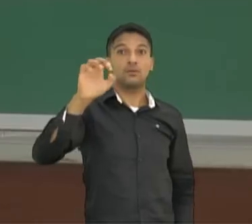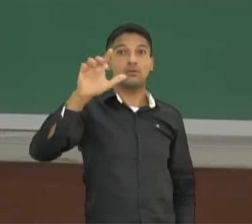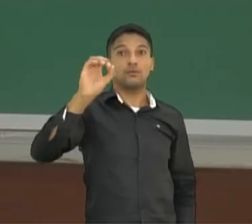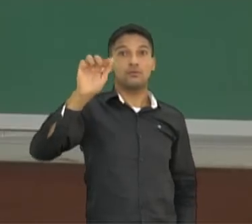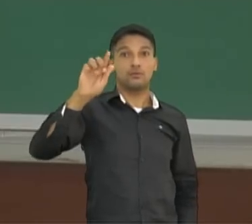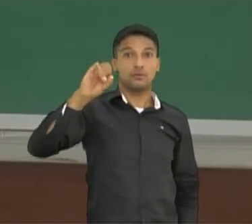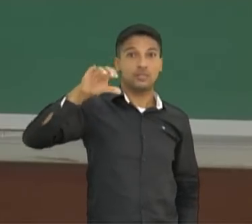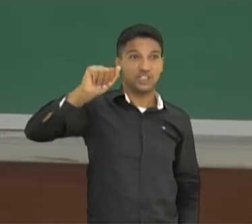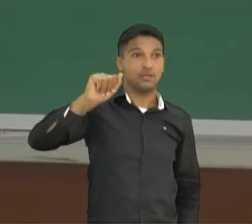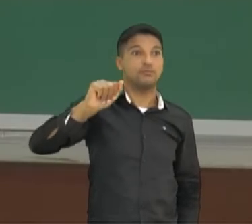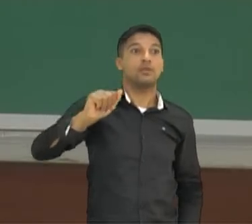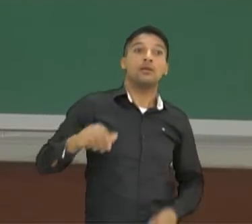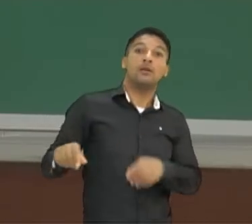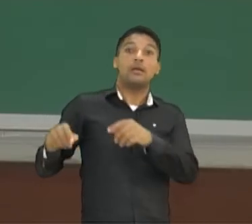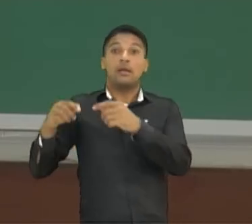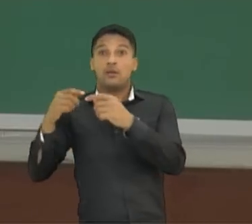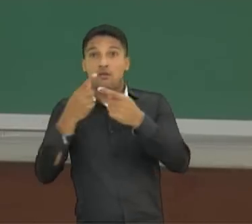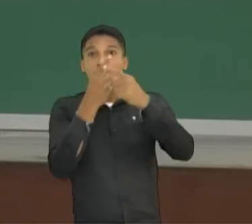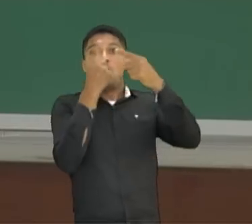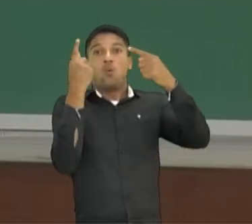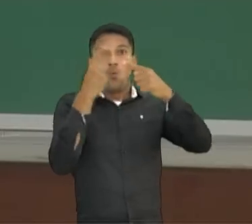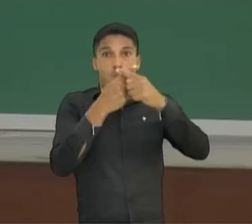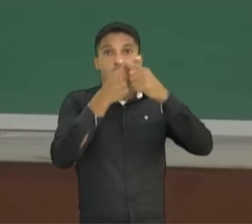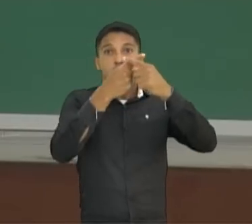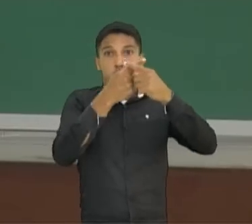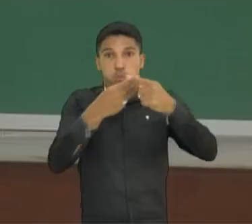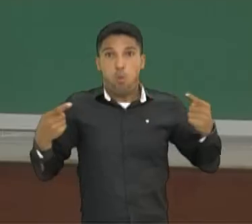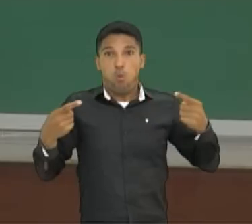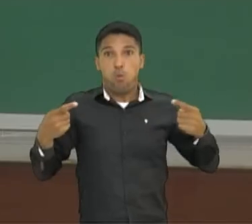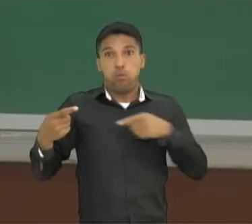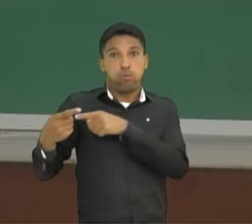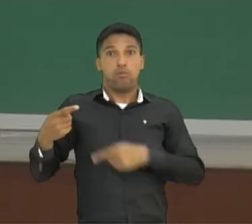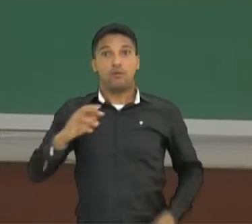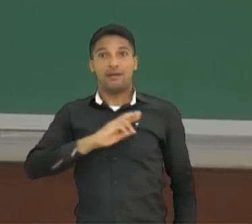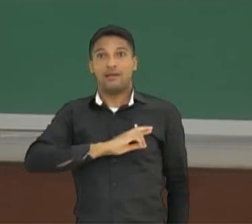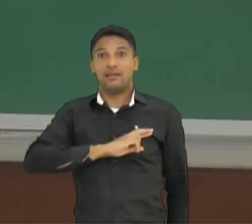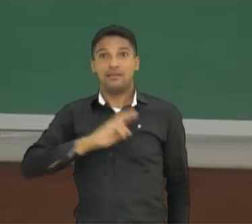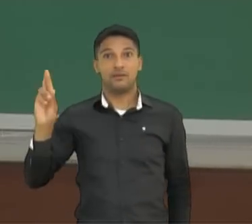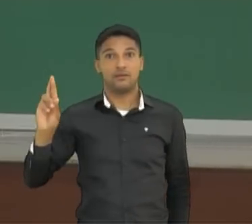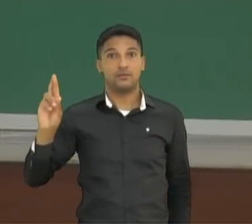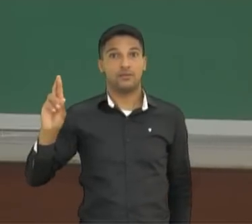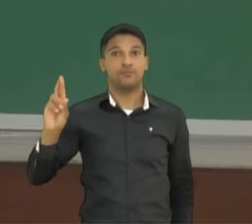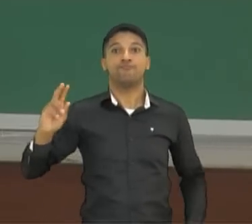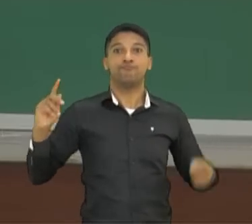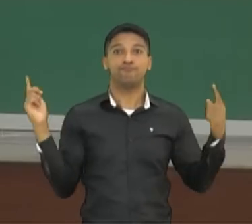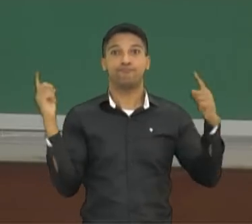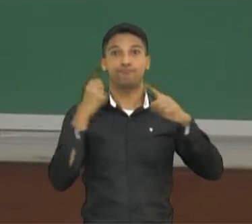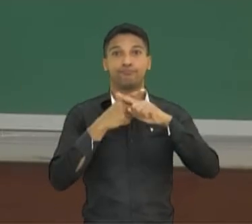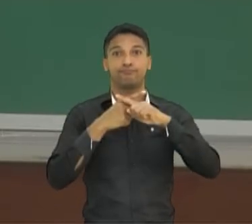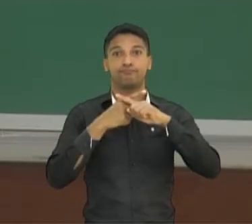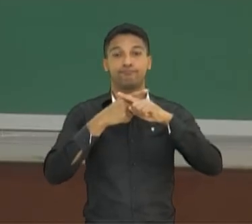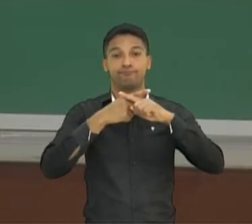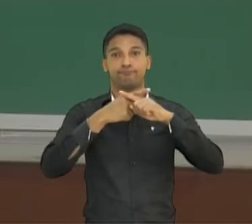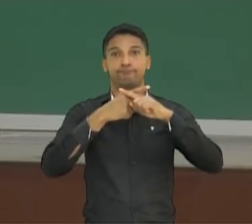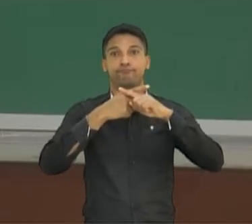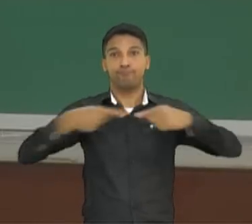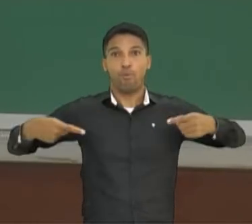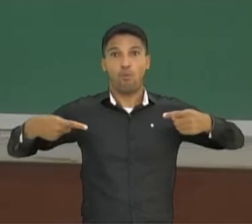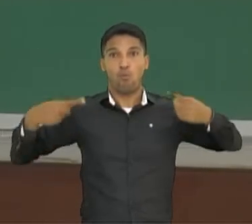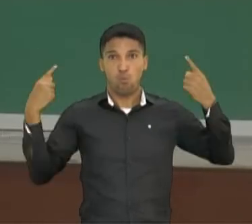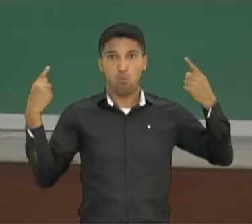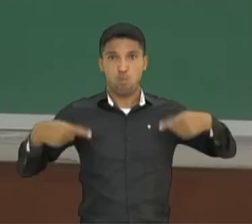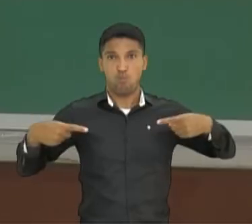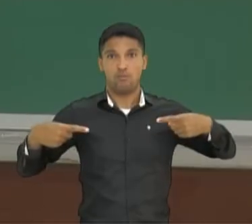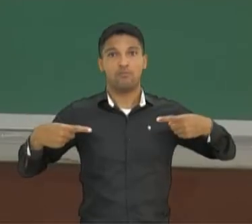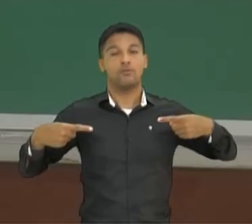comentar agora é que o conhecimento ou senso mitológico, ele é diferente do